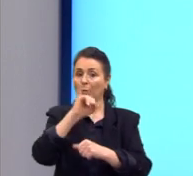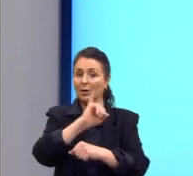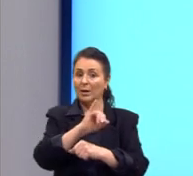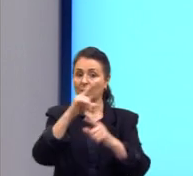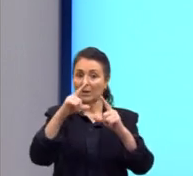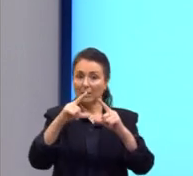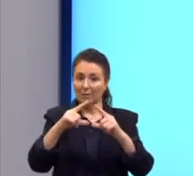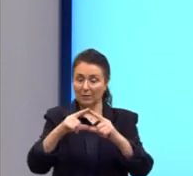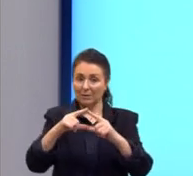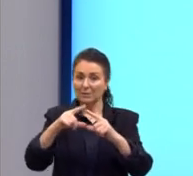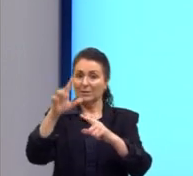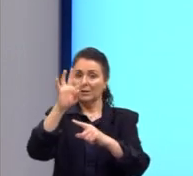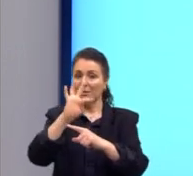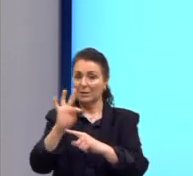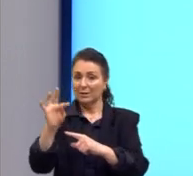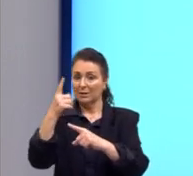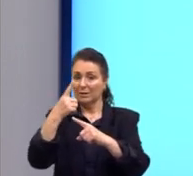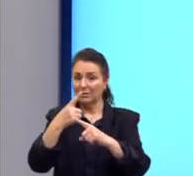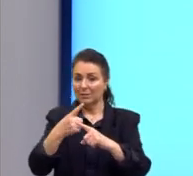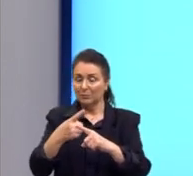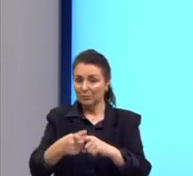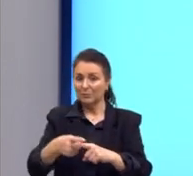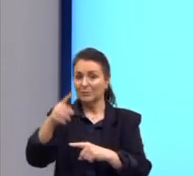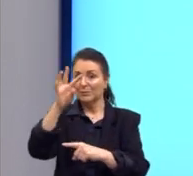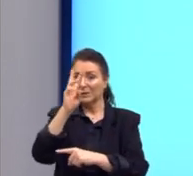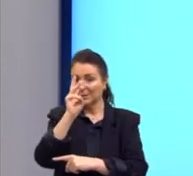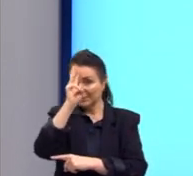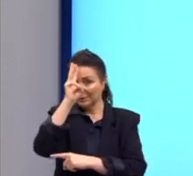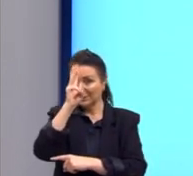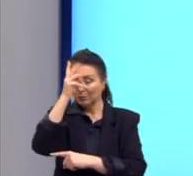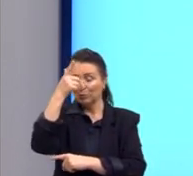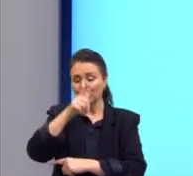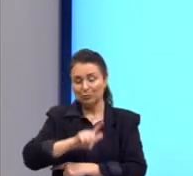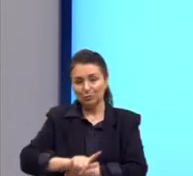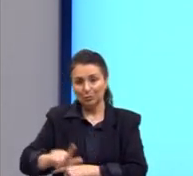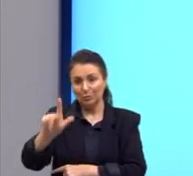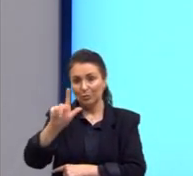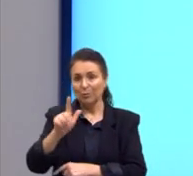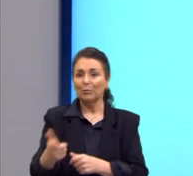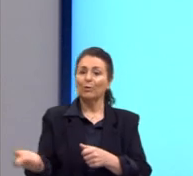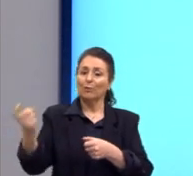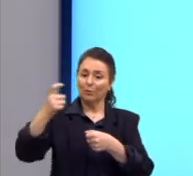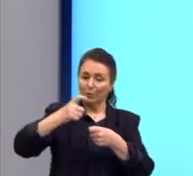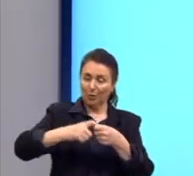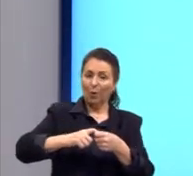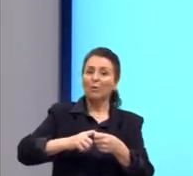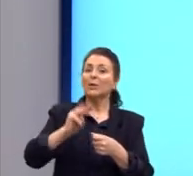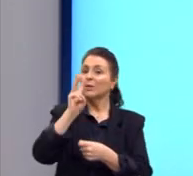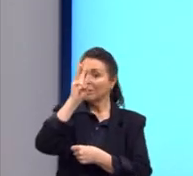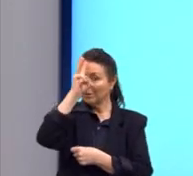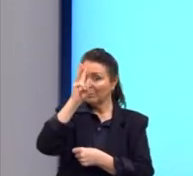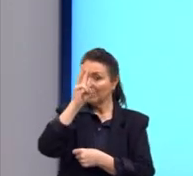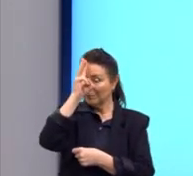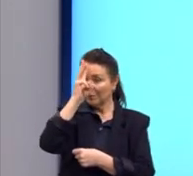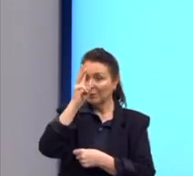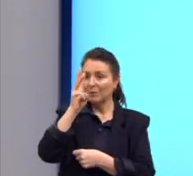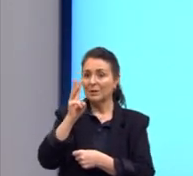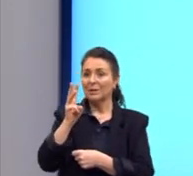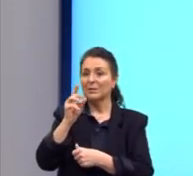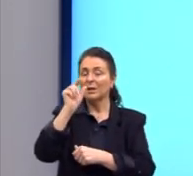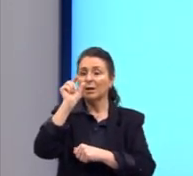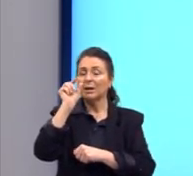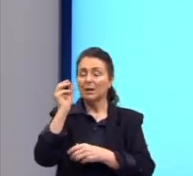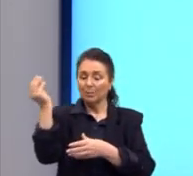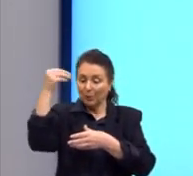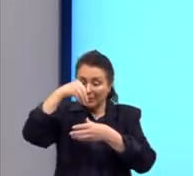vezes Delta ter multiplicado pela atenção de novo a gente volta para potência e coloca né todo esse